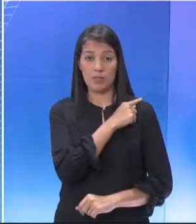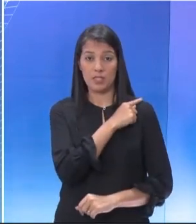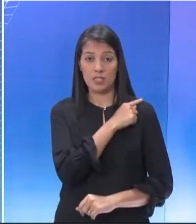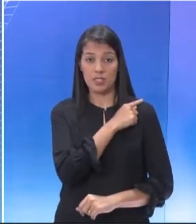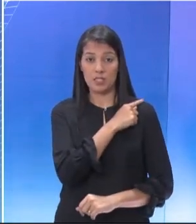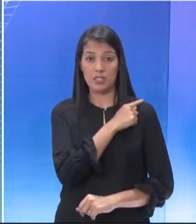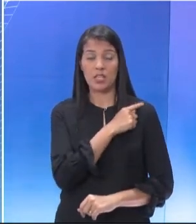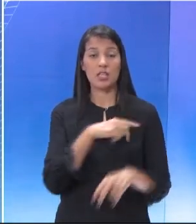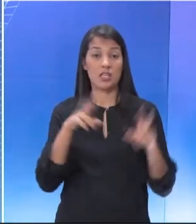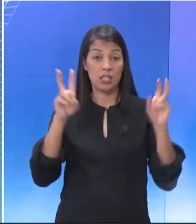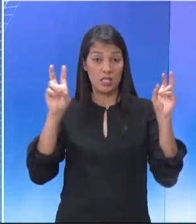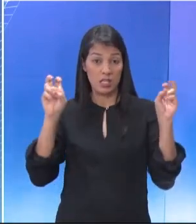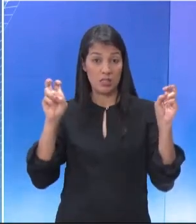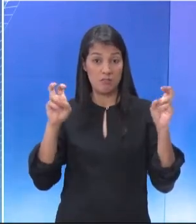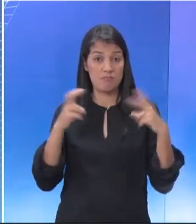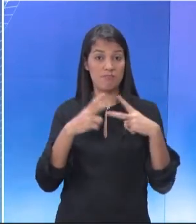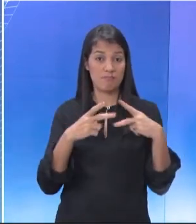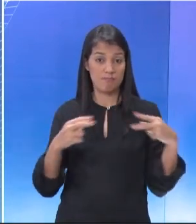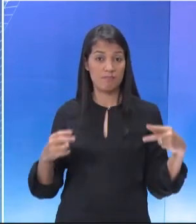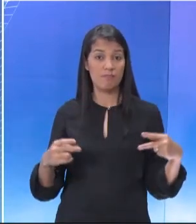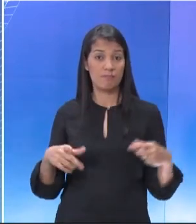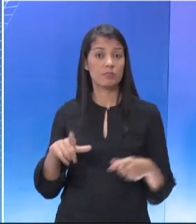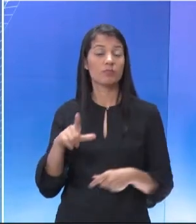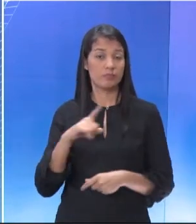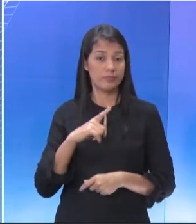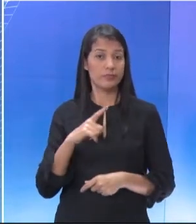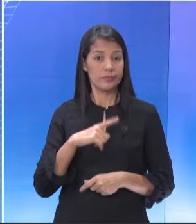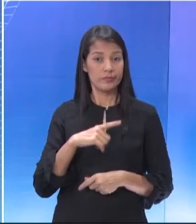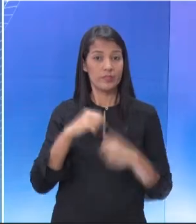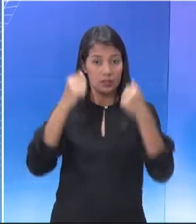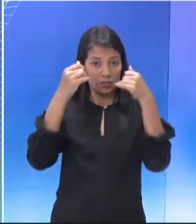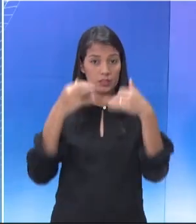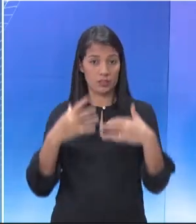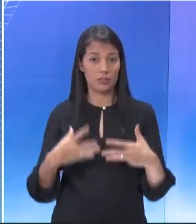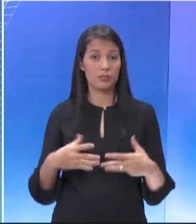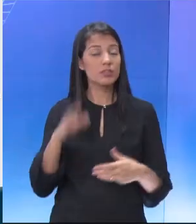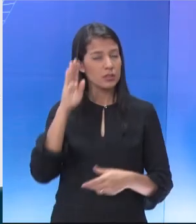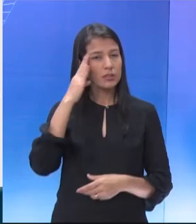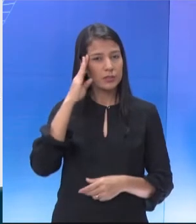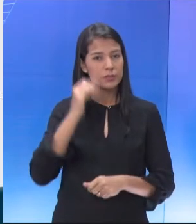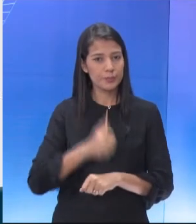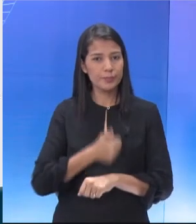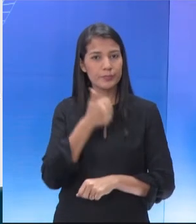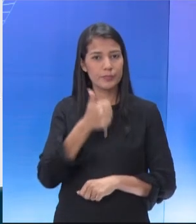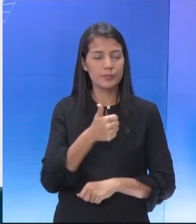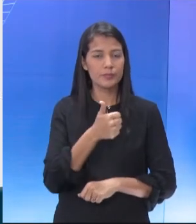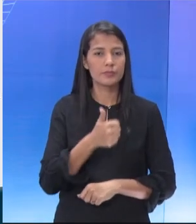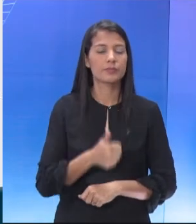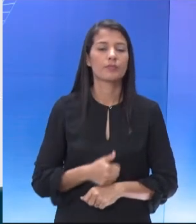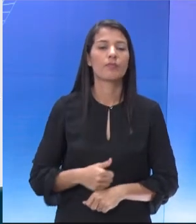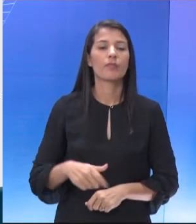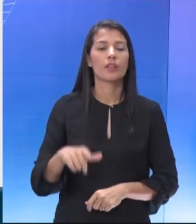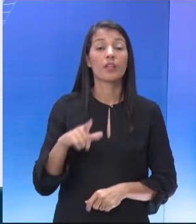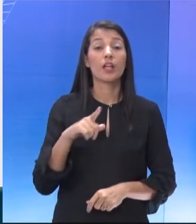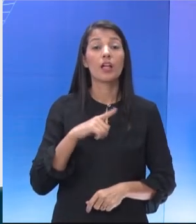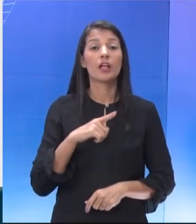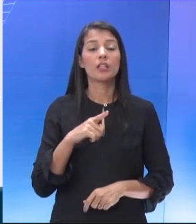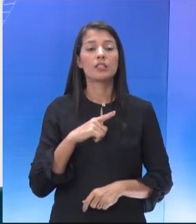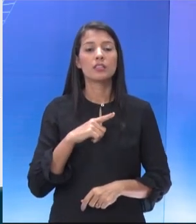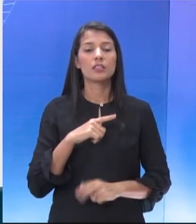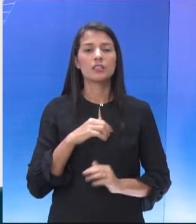covalente, iônica, metálica, dativa, certo? Para você entender um pouco melhor. Então a gente tem o processo de